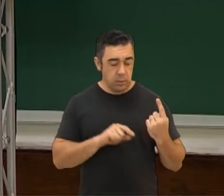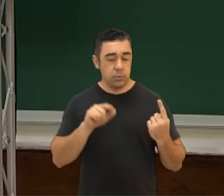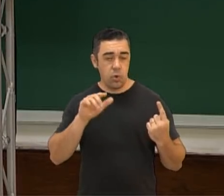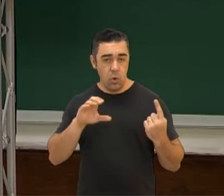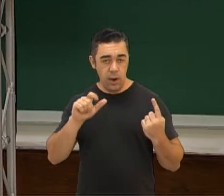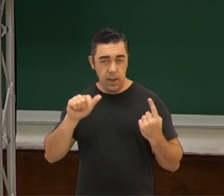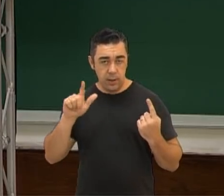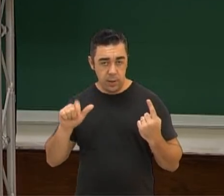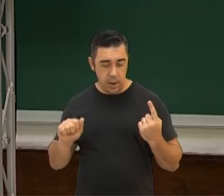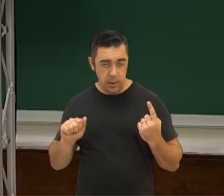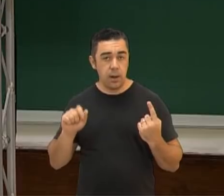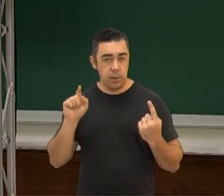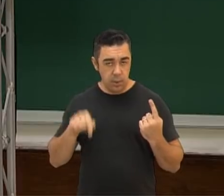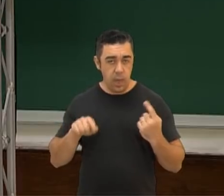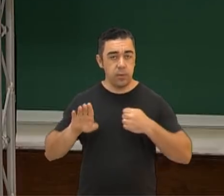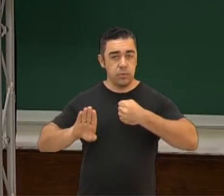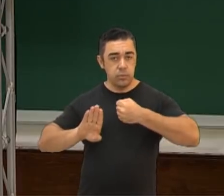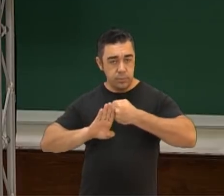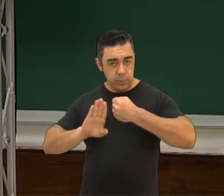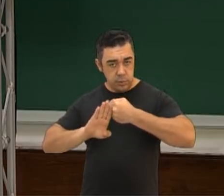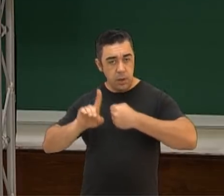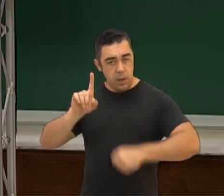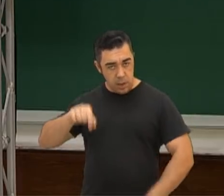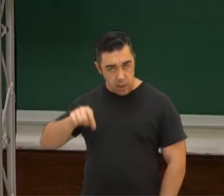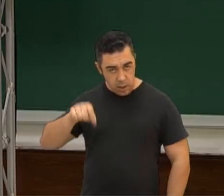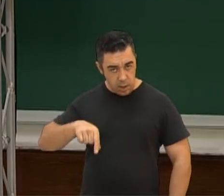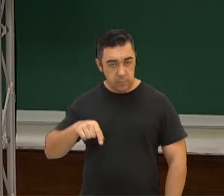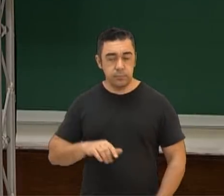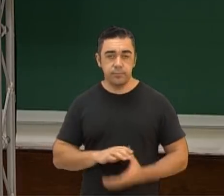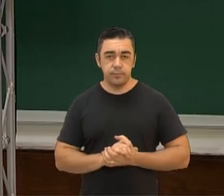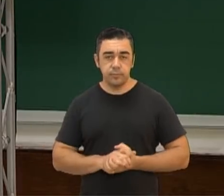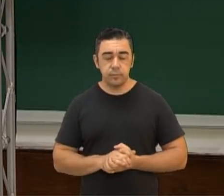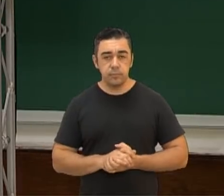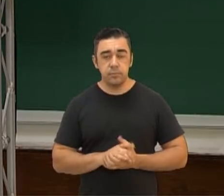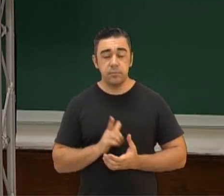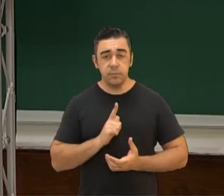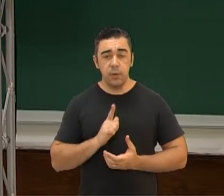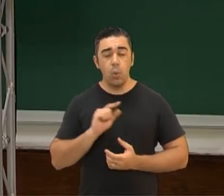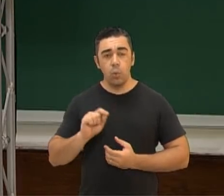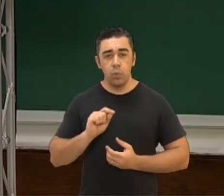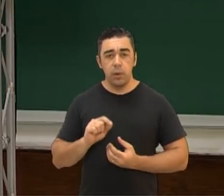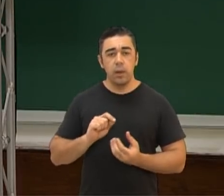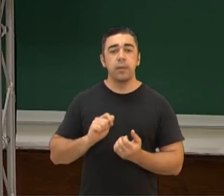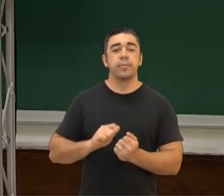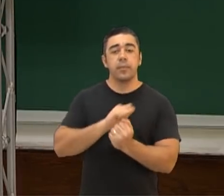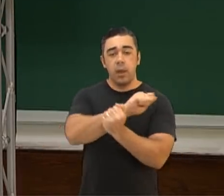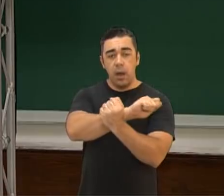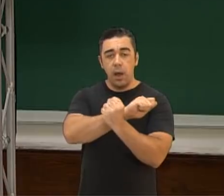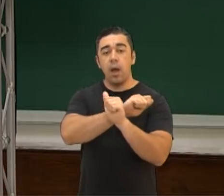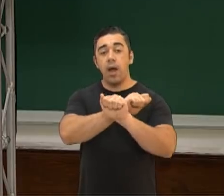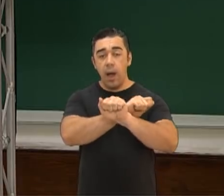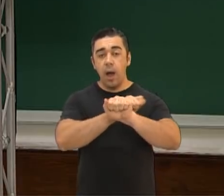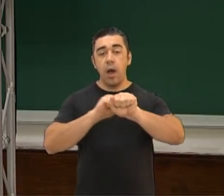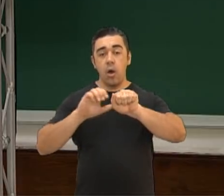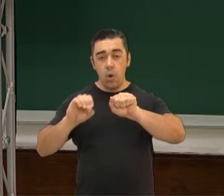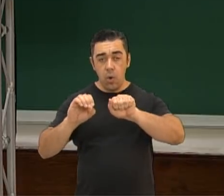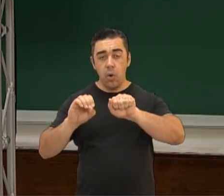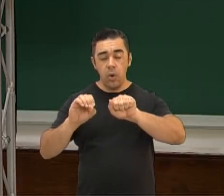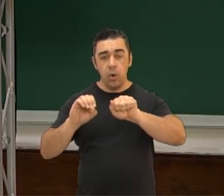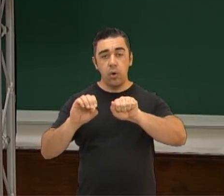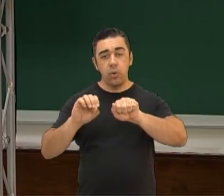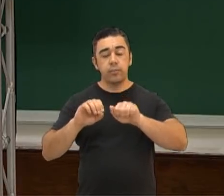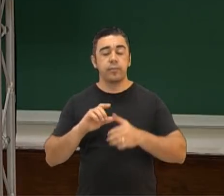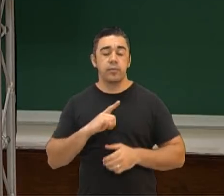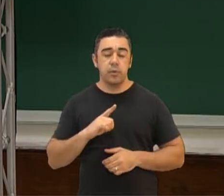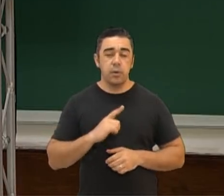colega, os colegas, as colegas. Então, os artigos definidos são o, a, os, as, e os artigos indefinidos,